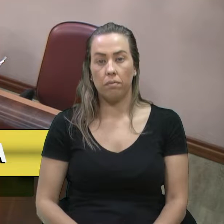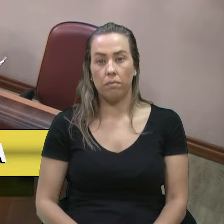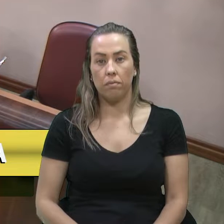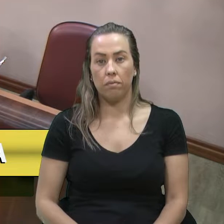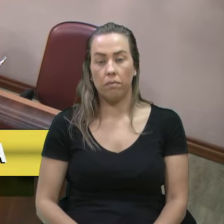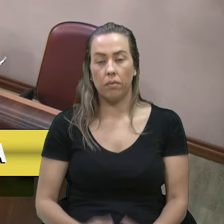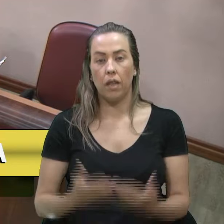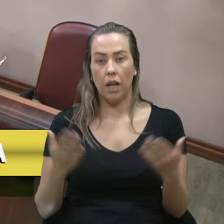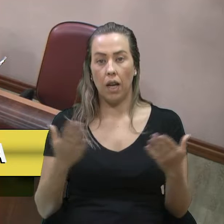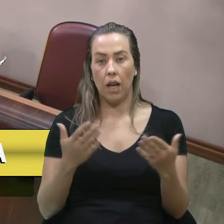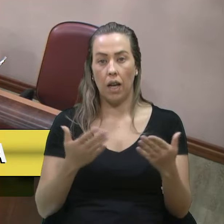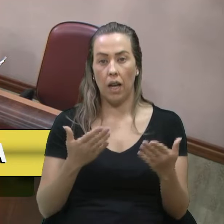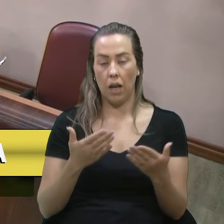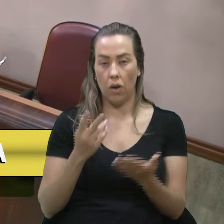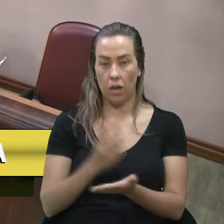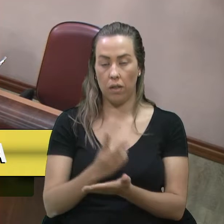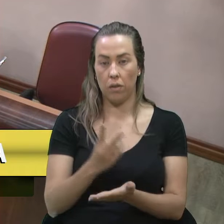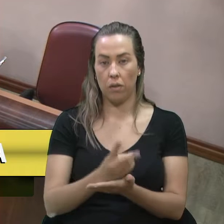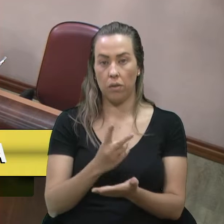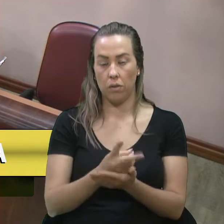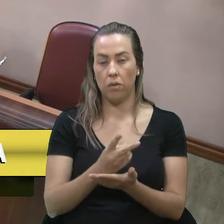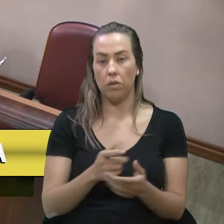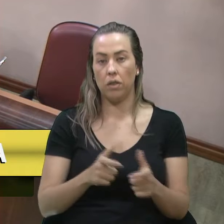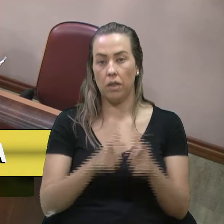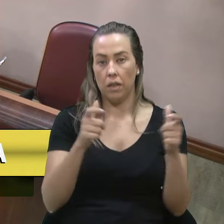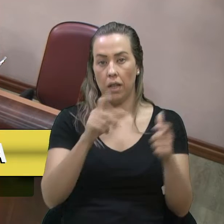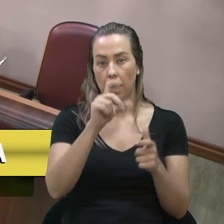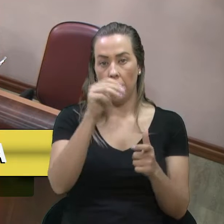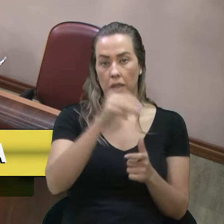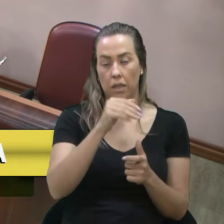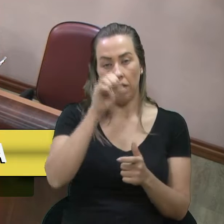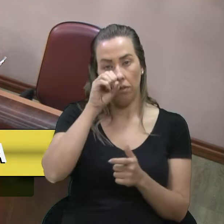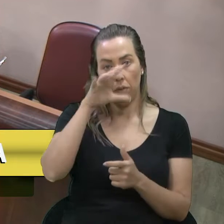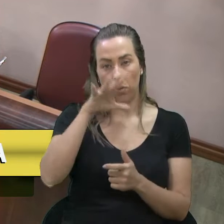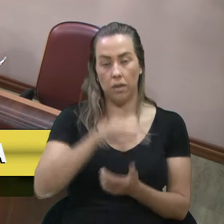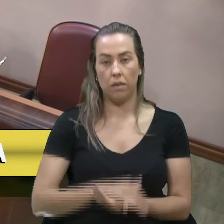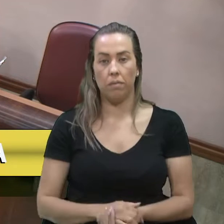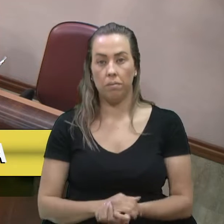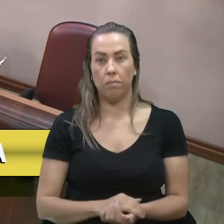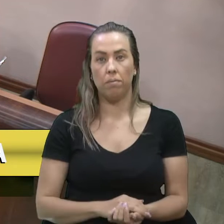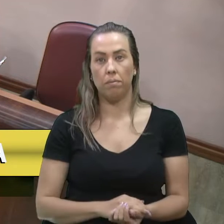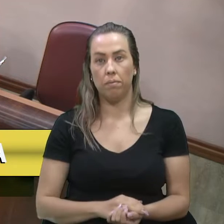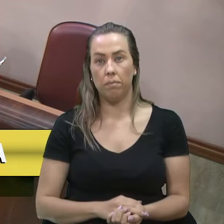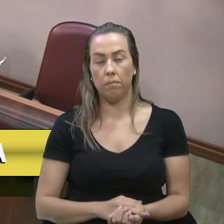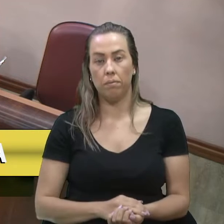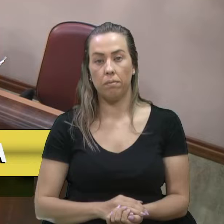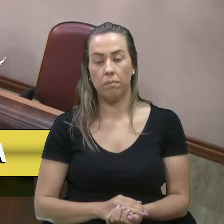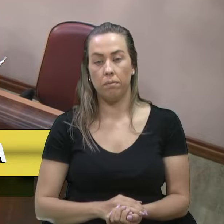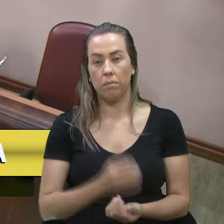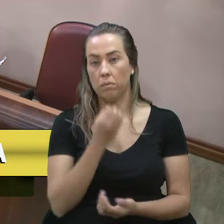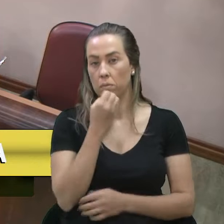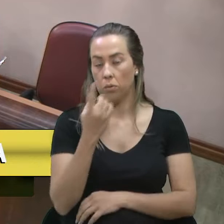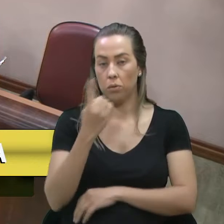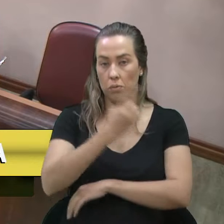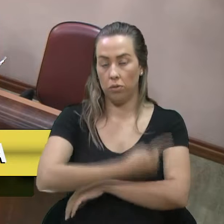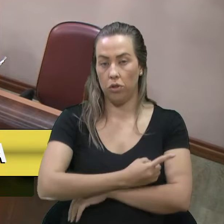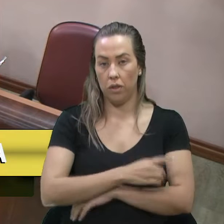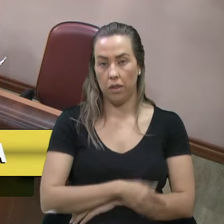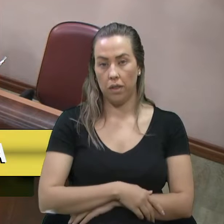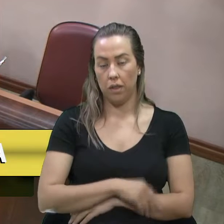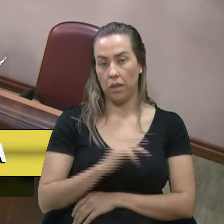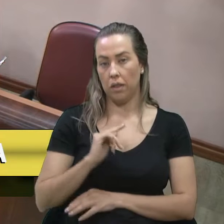Com a palavra, então, seguindo o grande expediente, vereador Elisandro Fiuza. Bom dia,